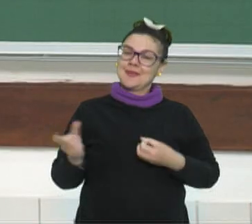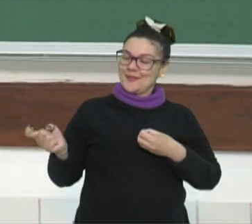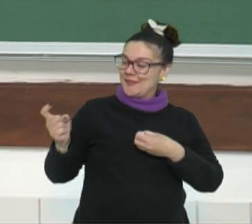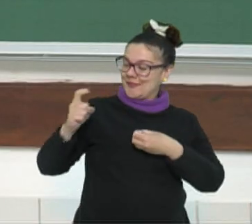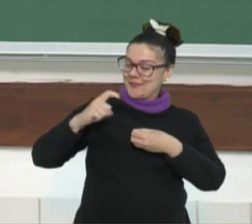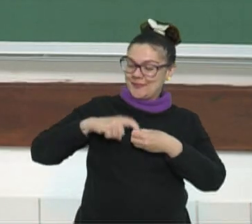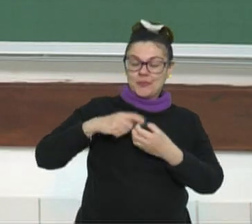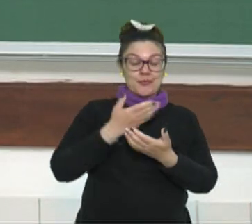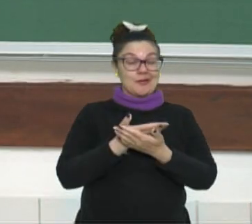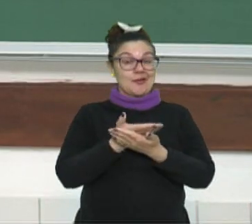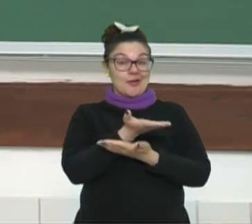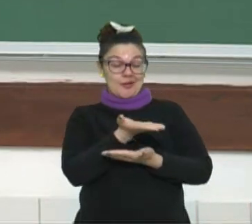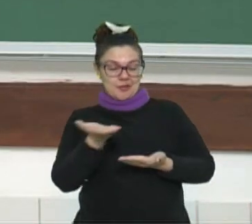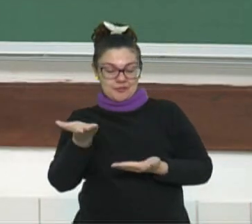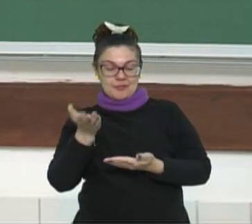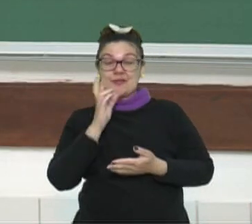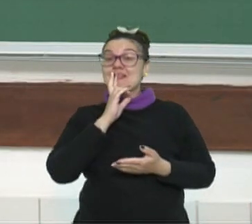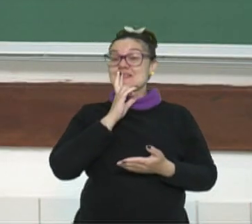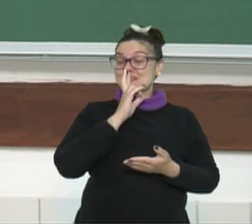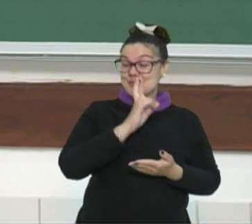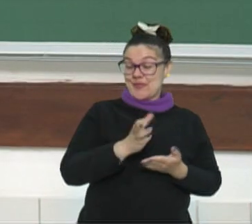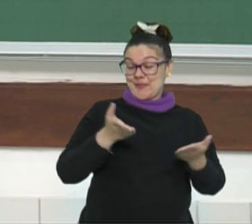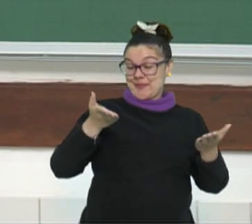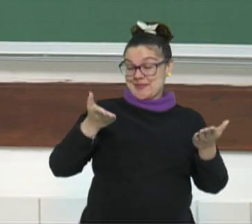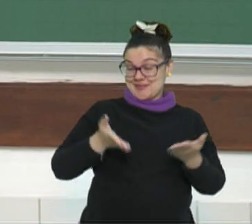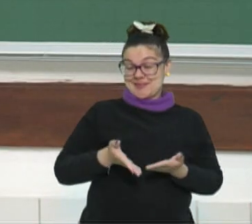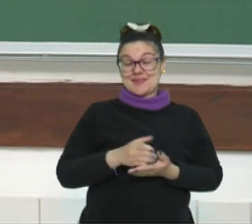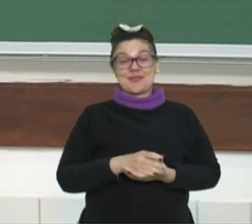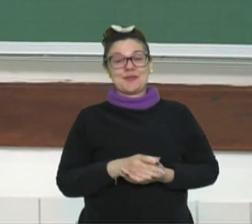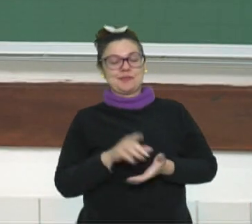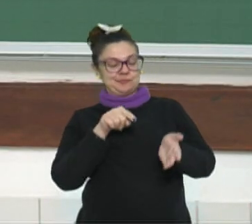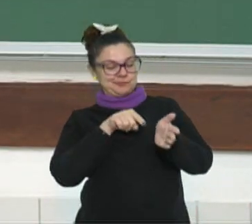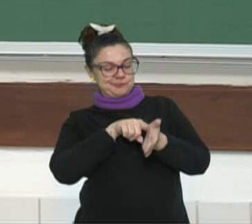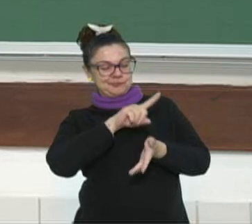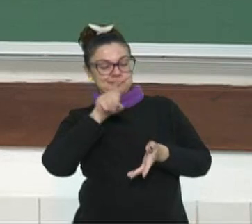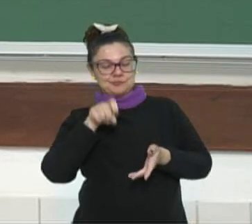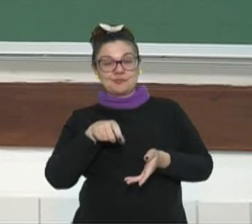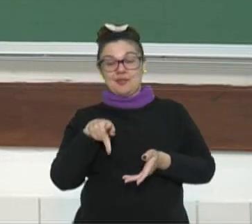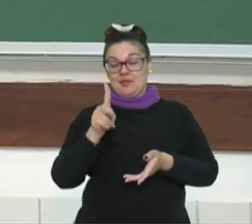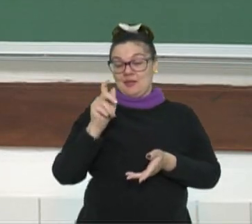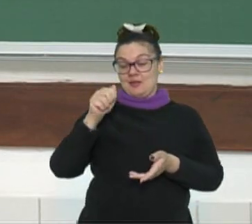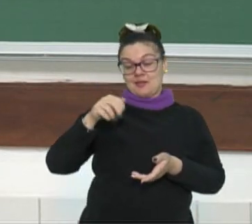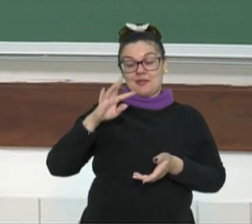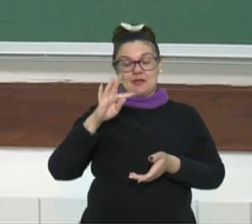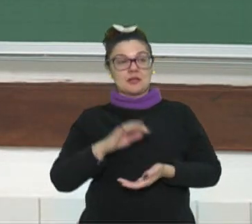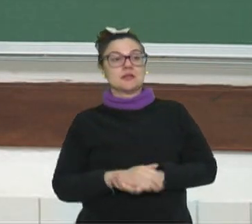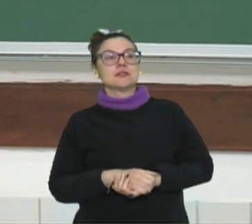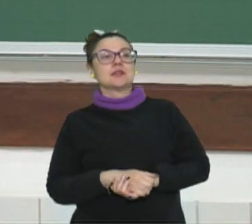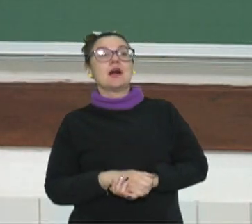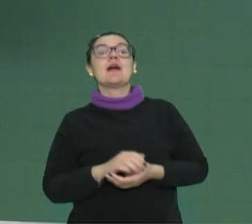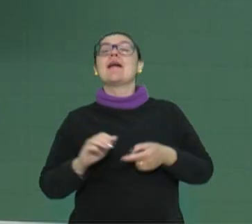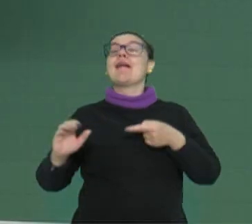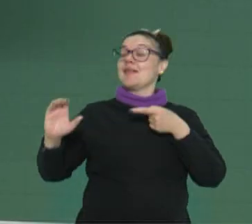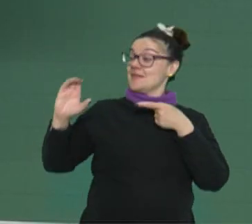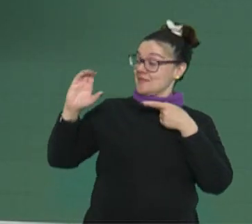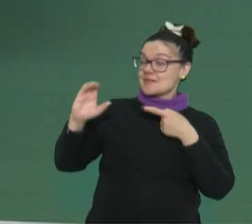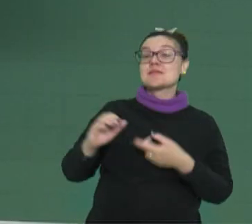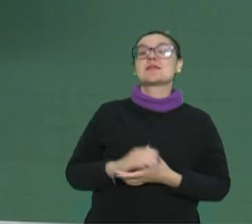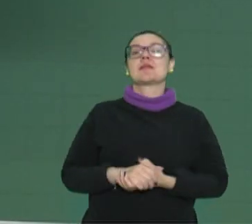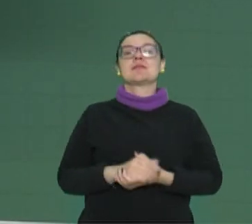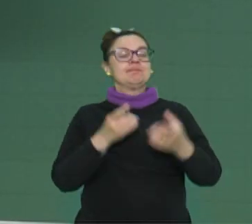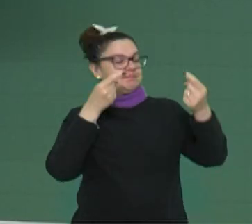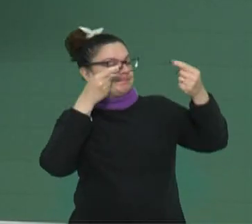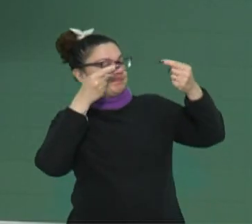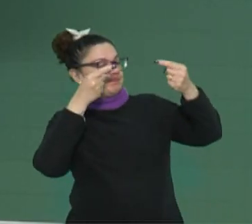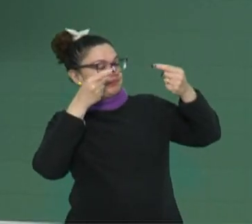Voltando aqui, estudante, vamos diretamente ver a resposta a essa questão do Kant. Então é a letra C.